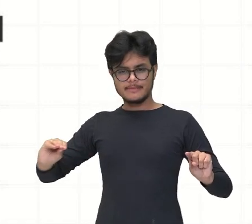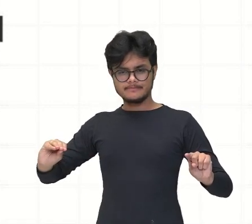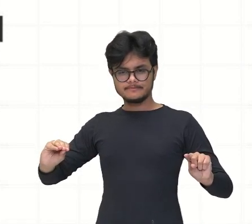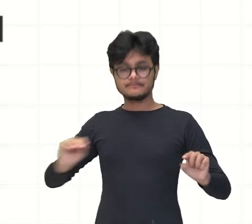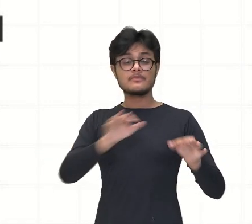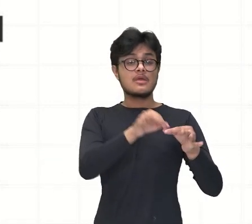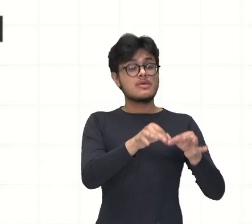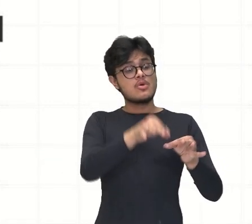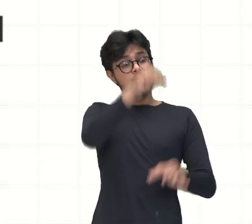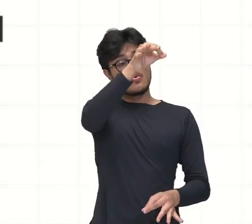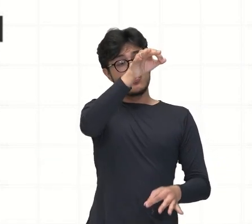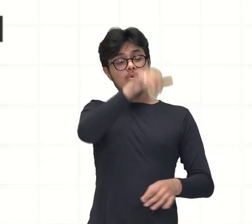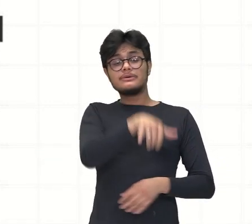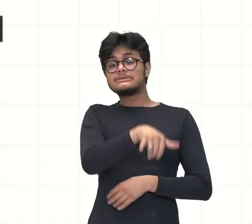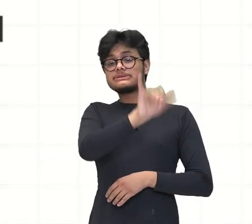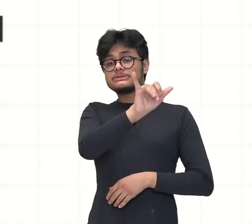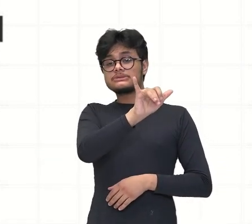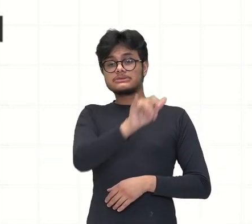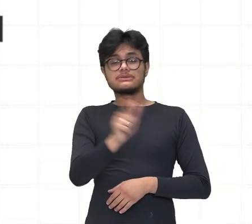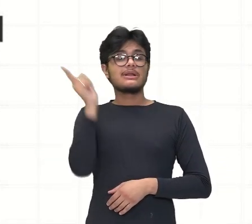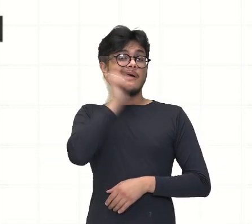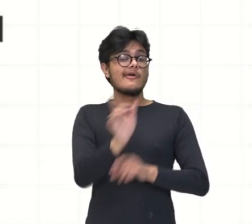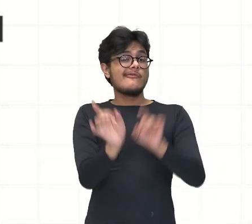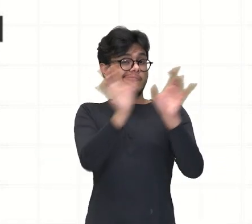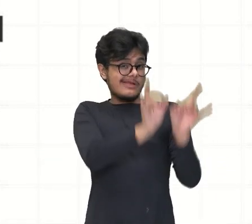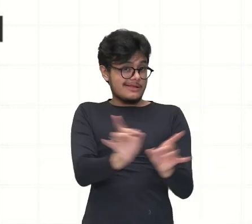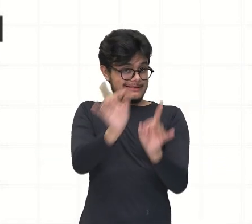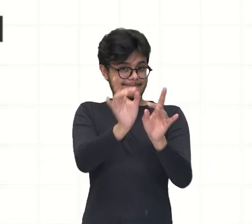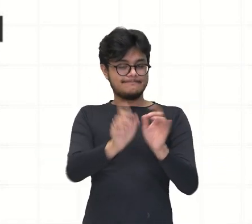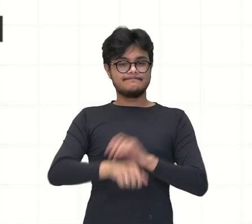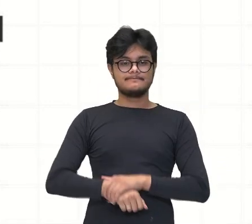e o eixo Y, as frequências, né?